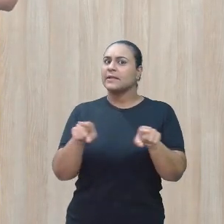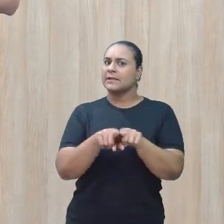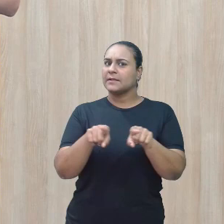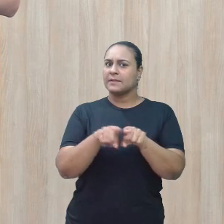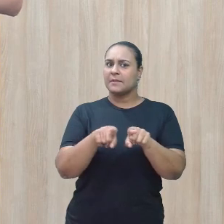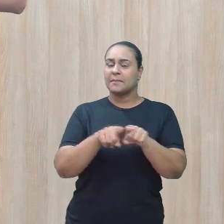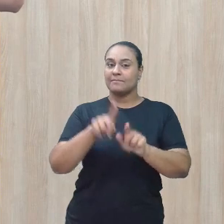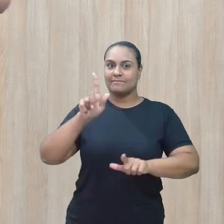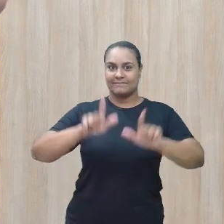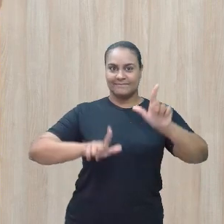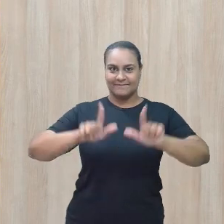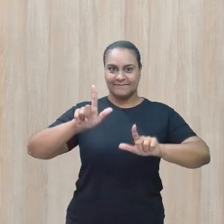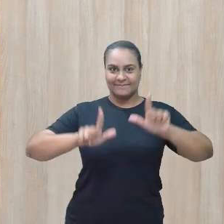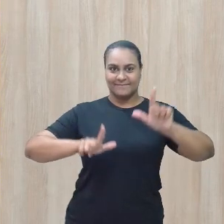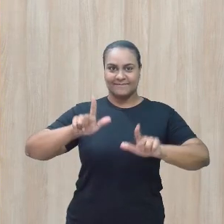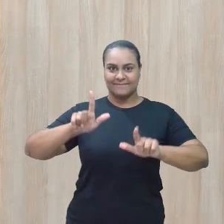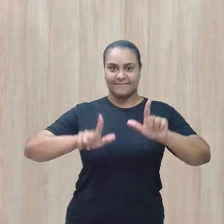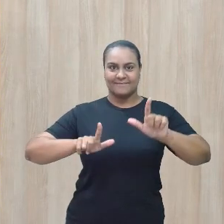televisão.